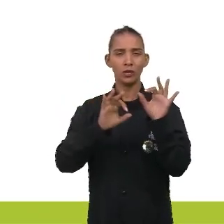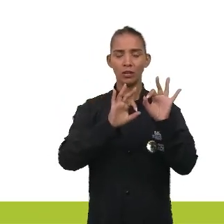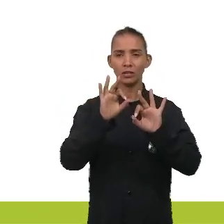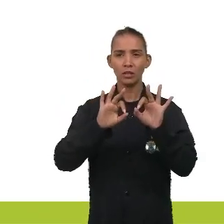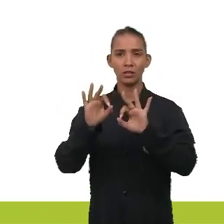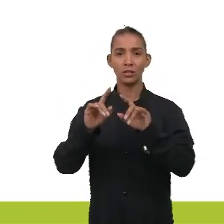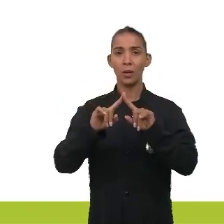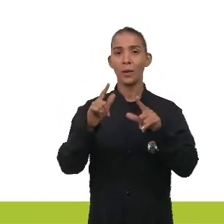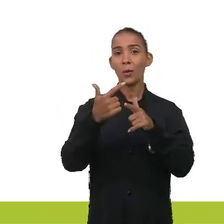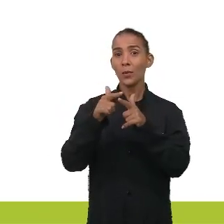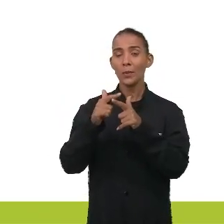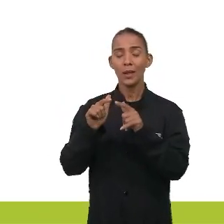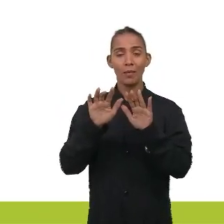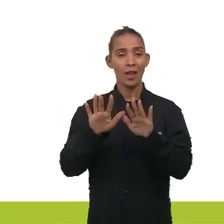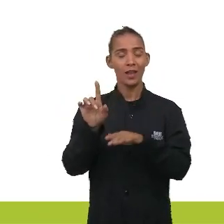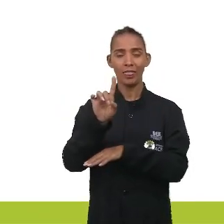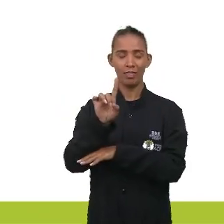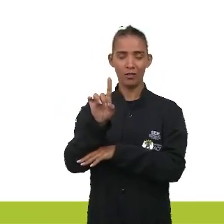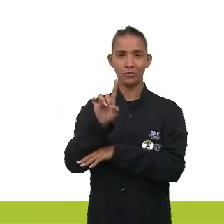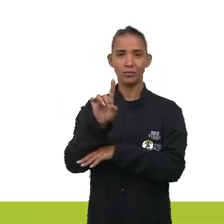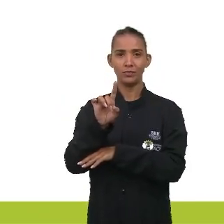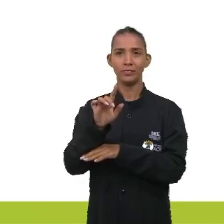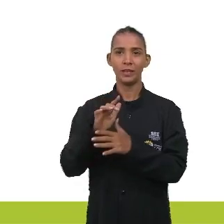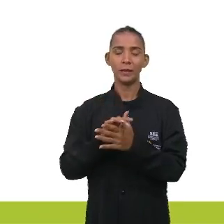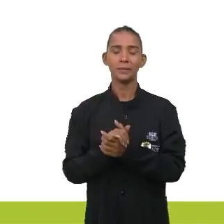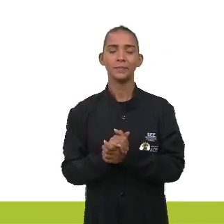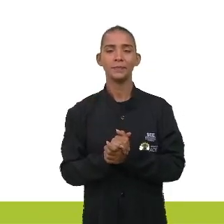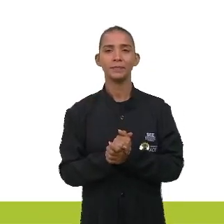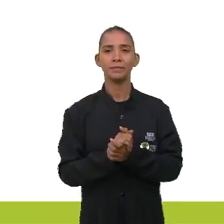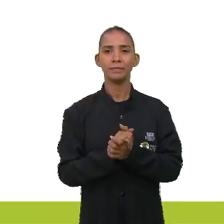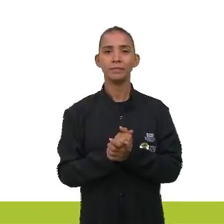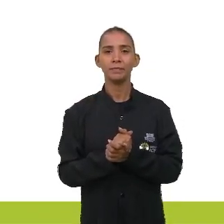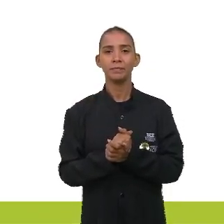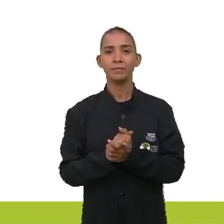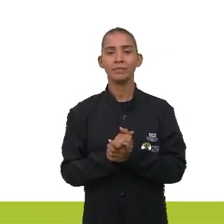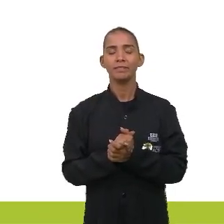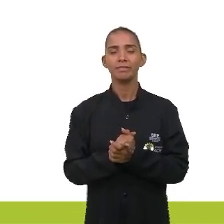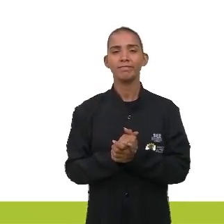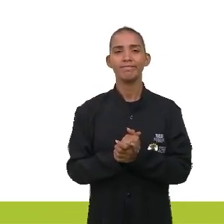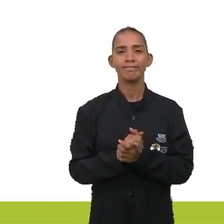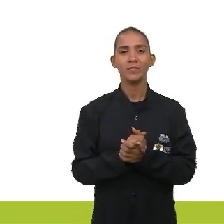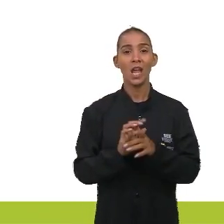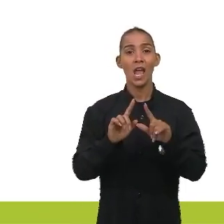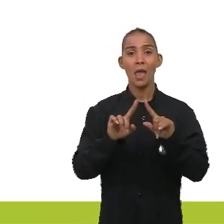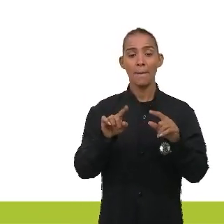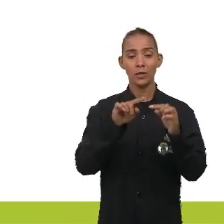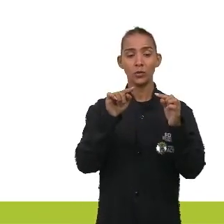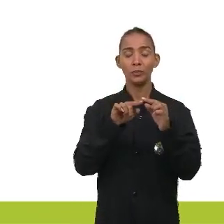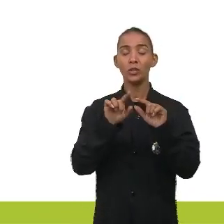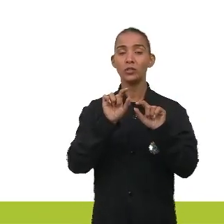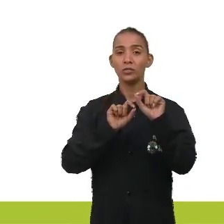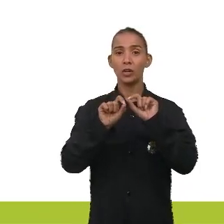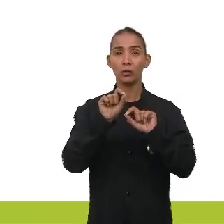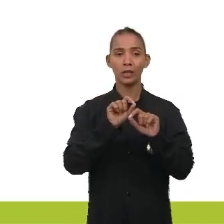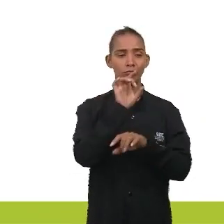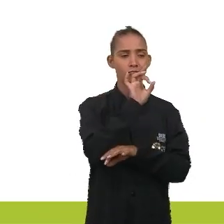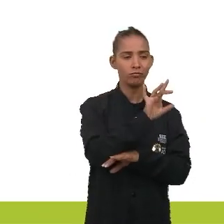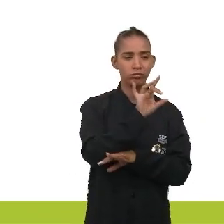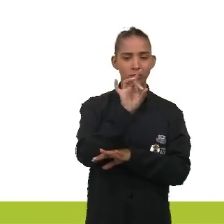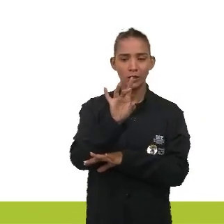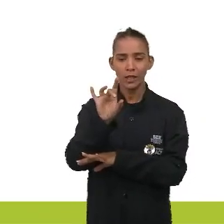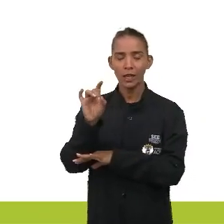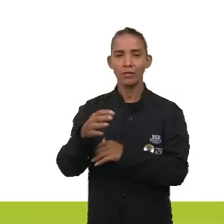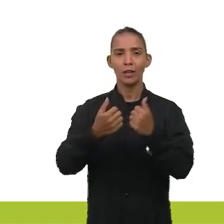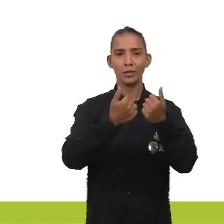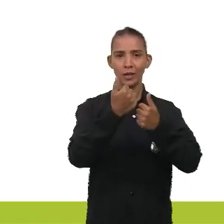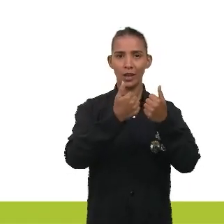não é esse aqui. Só estou dizendo que o problema original seria assim. Acontece que cada um dos carrinhos tem que ter uma cor já